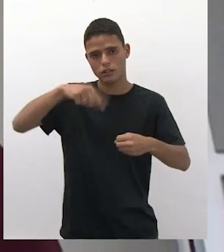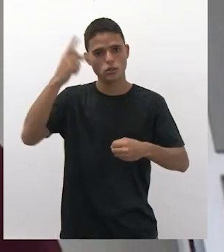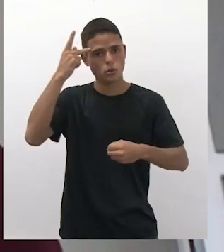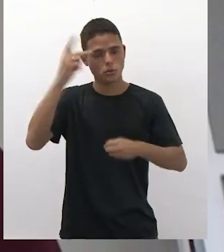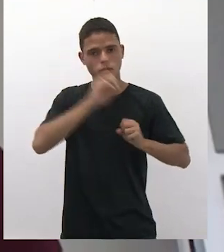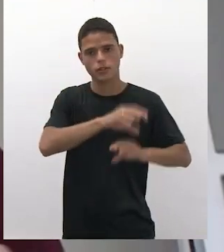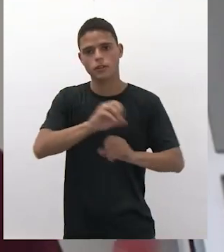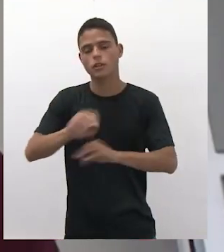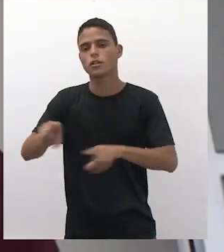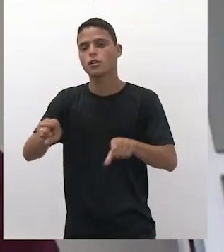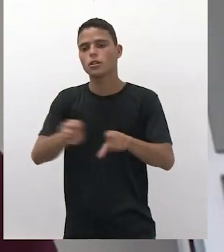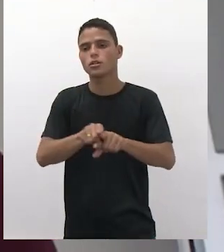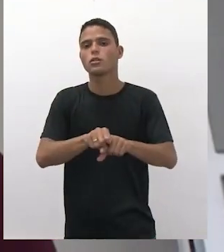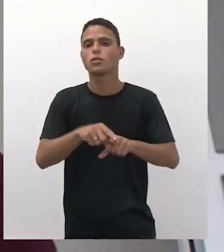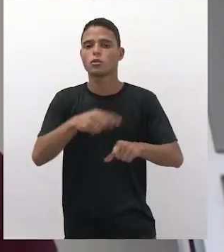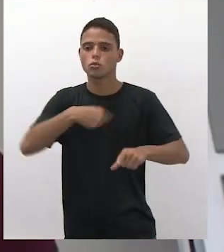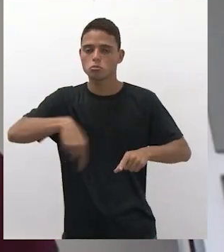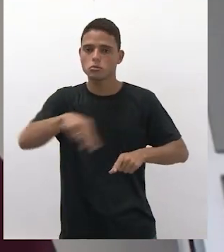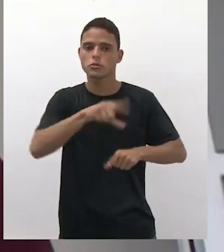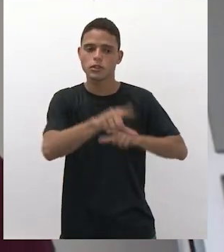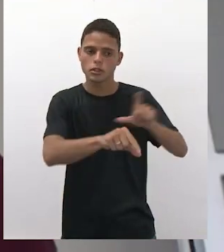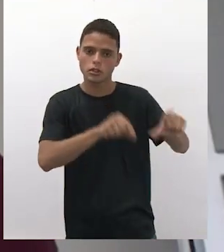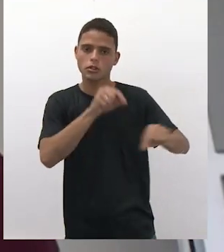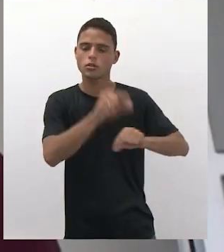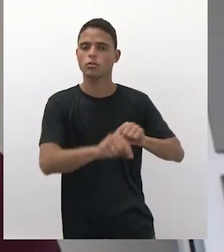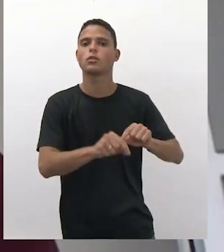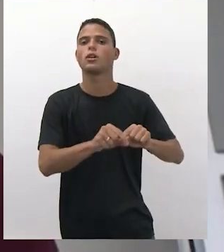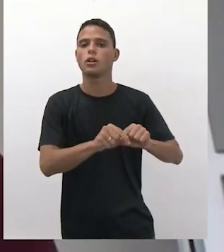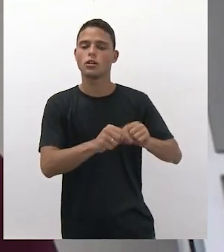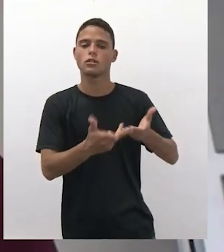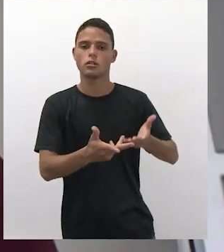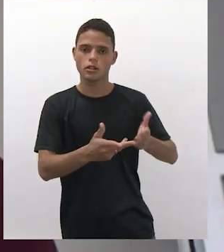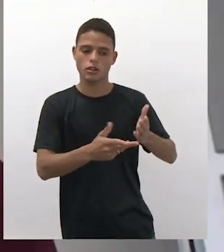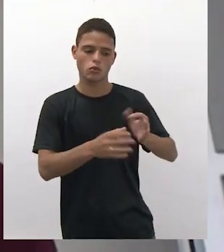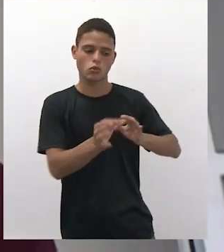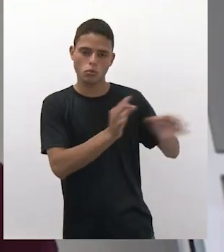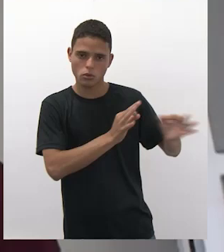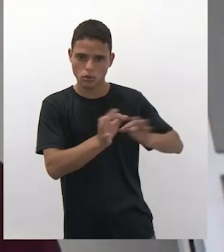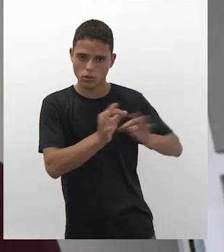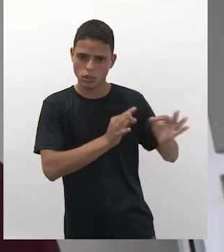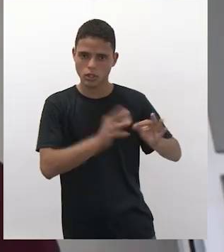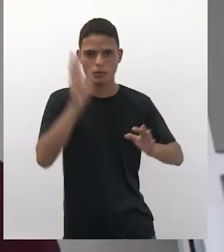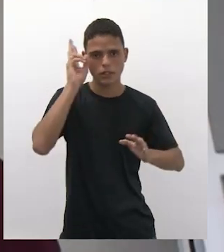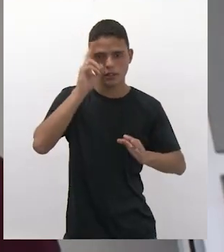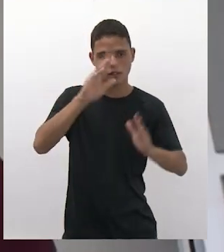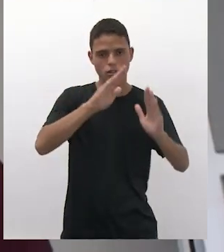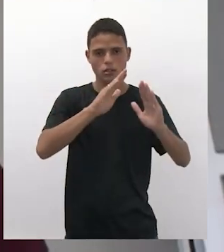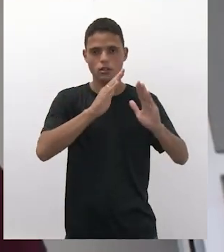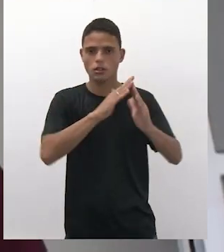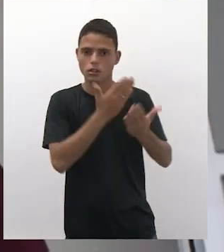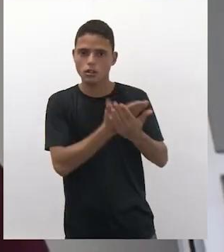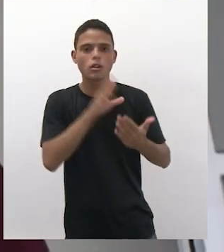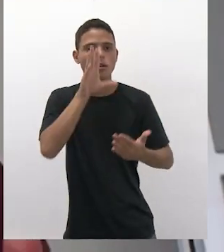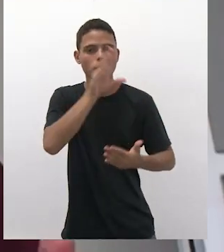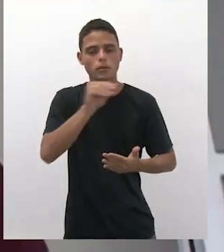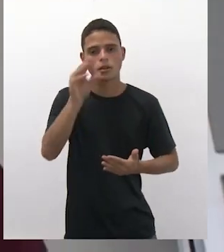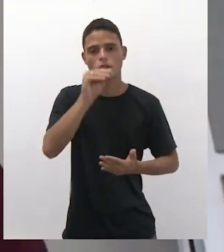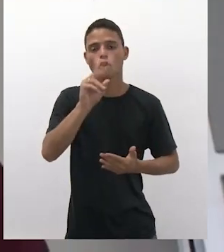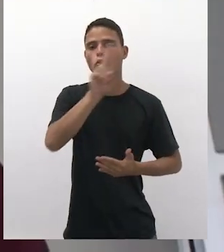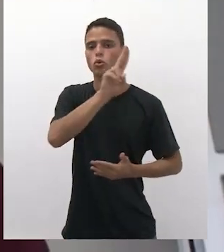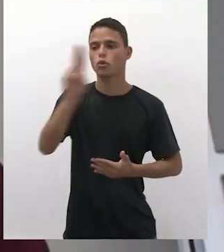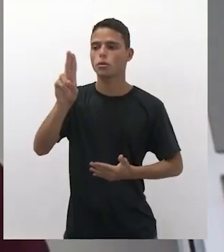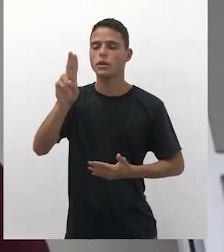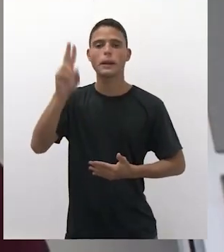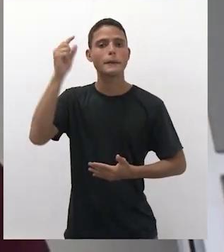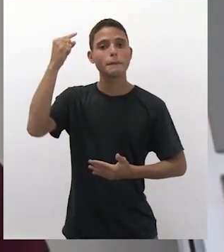denominamos esse nosso programa de história oral com o nome Memória Oral, para chamar